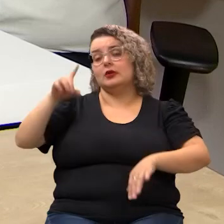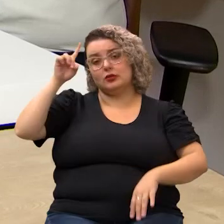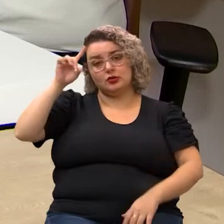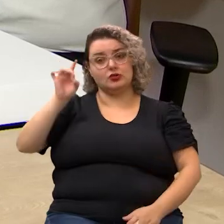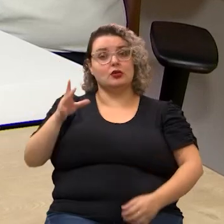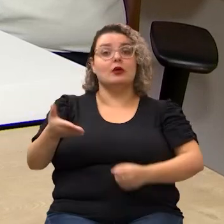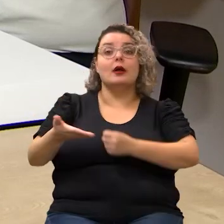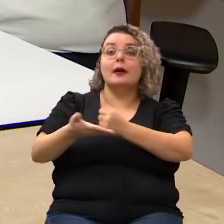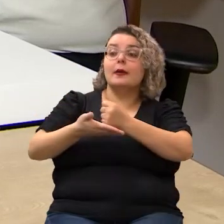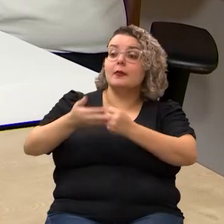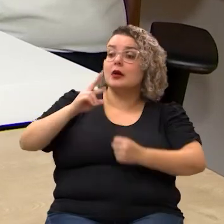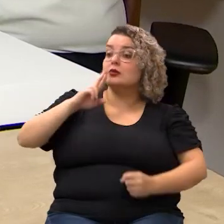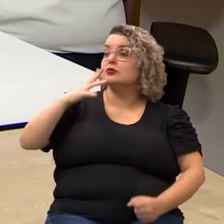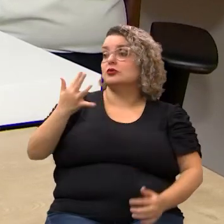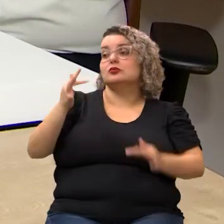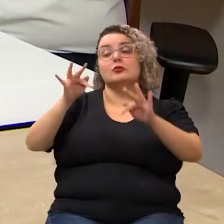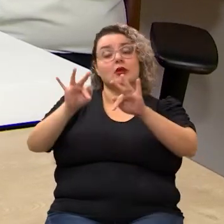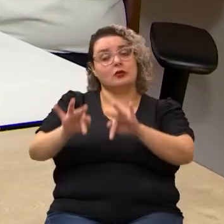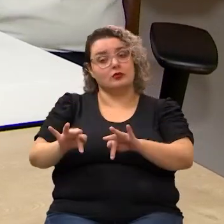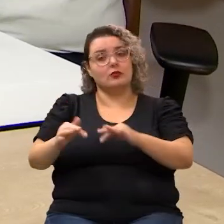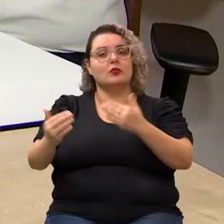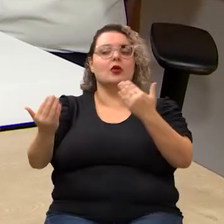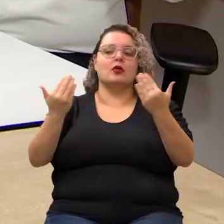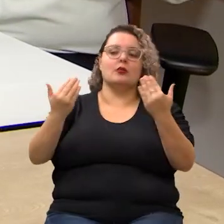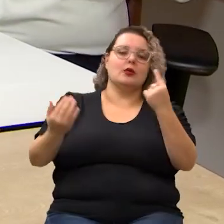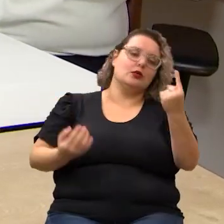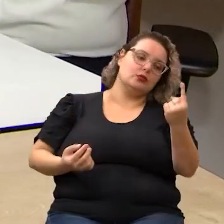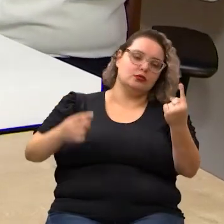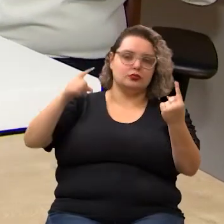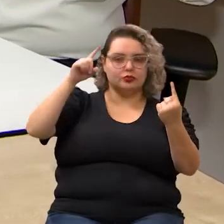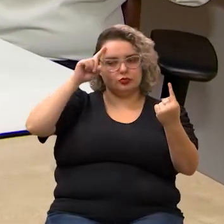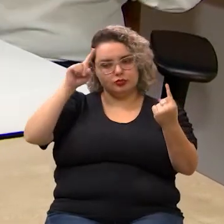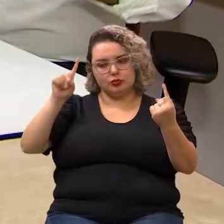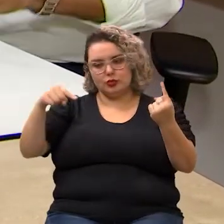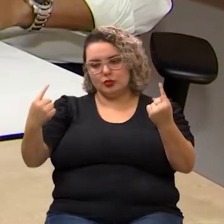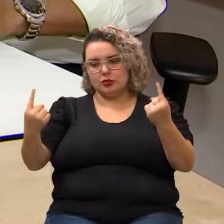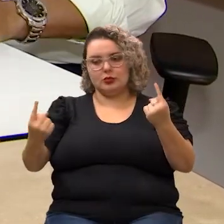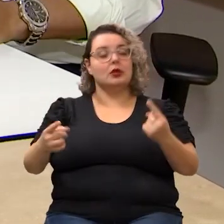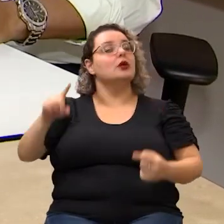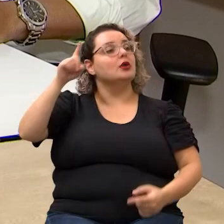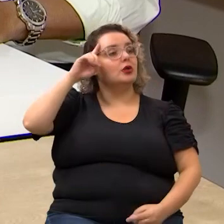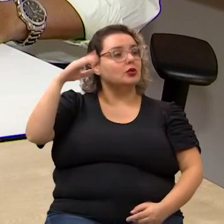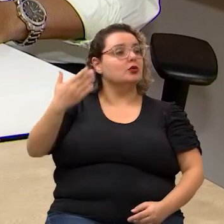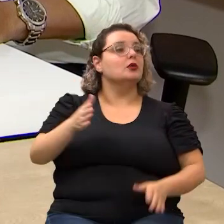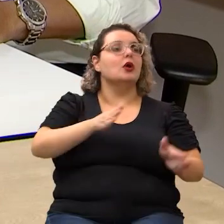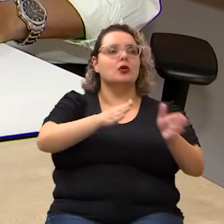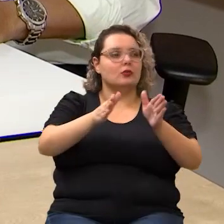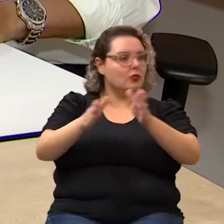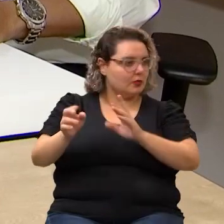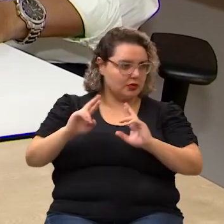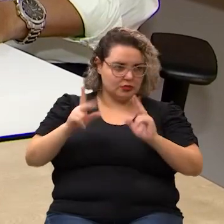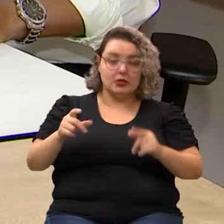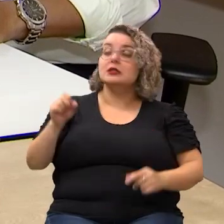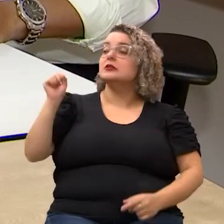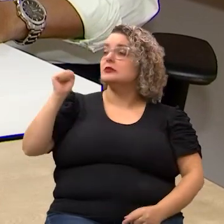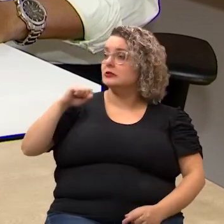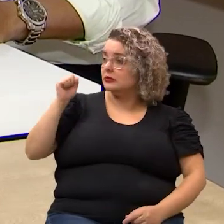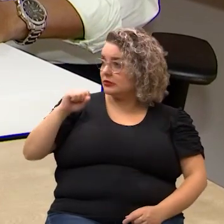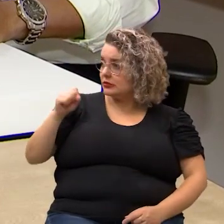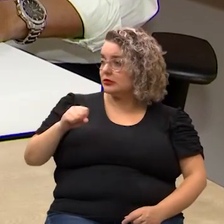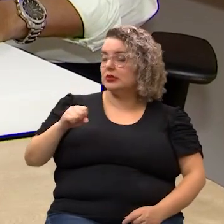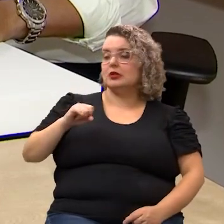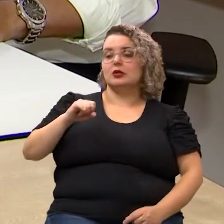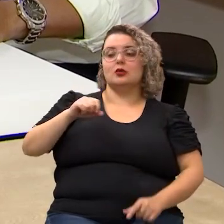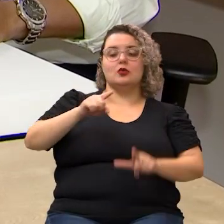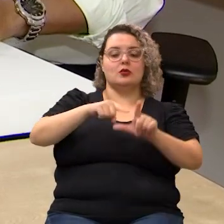gente só tem a base do resultado final, comparando um dia ao outro. E todo dia é um cenário bem diferente. Sim.